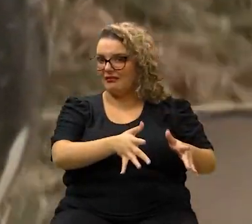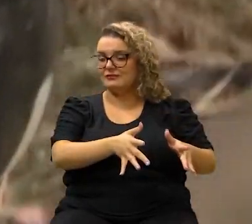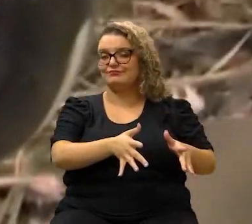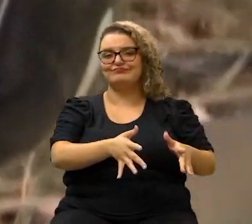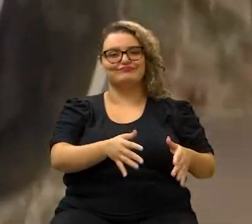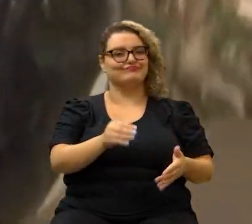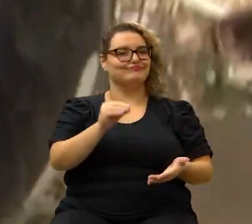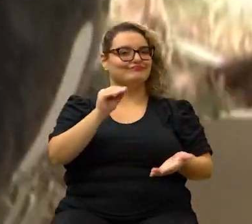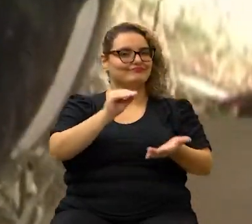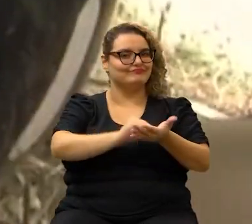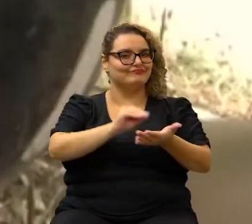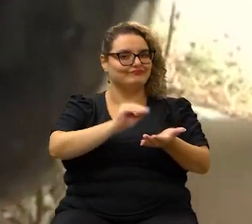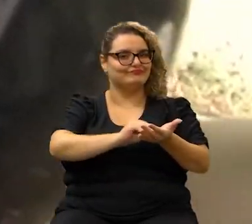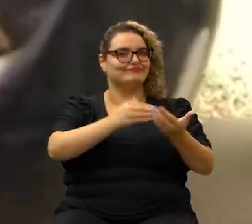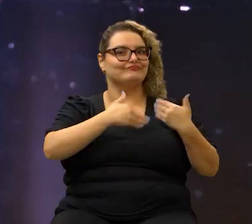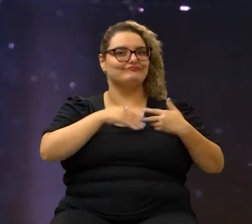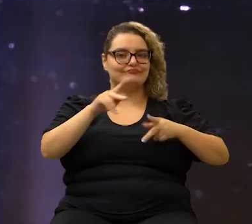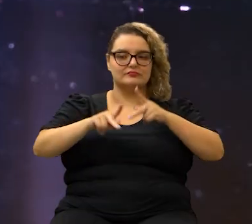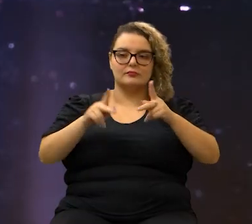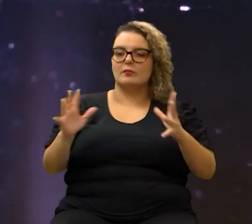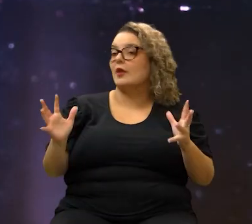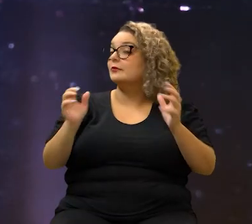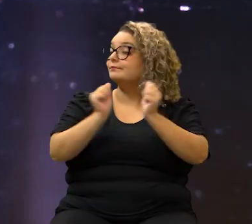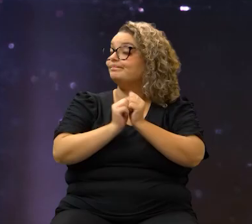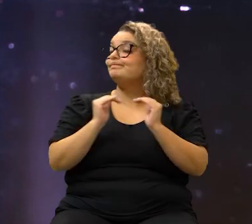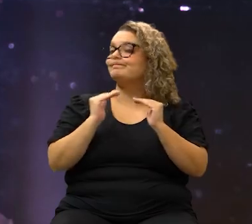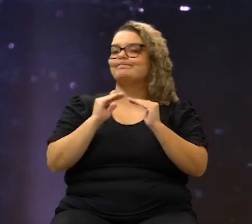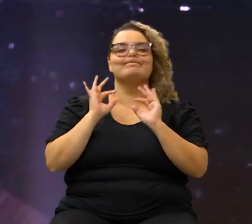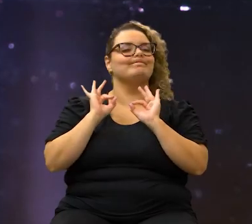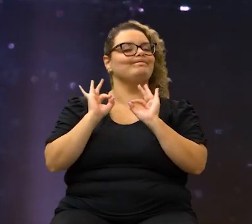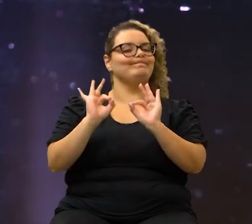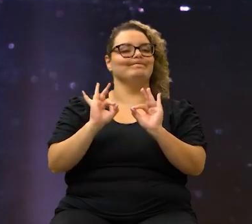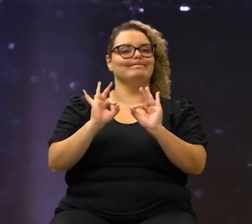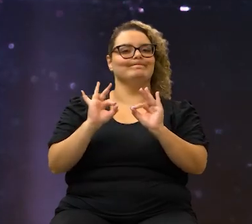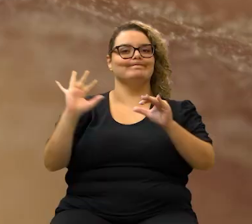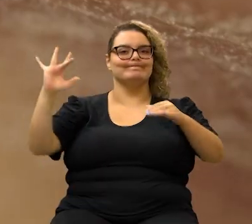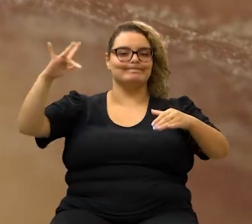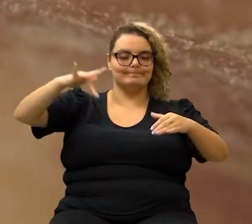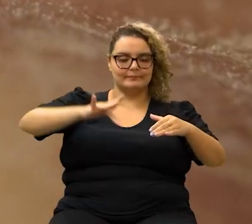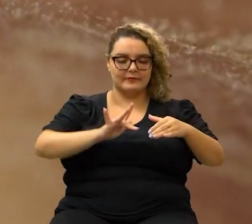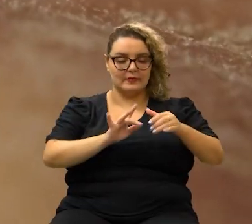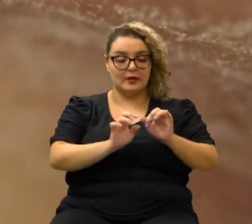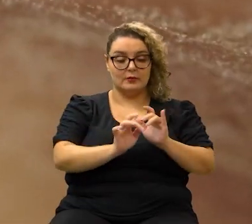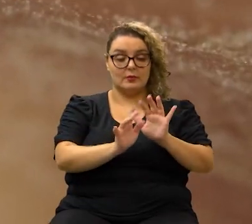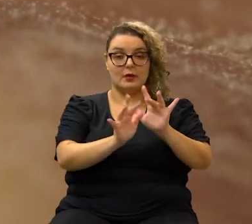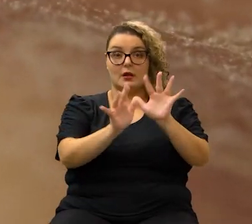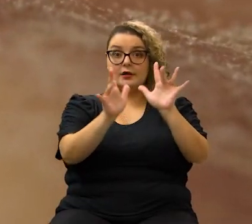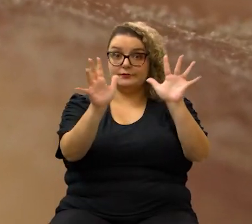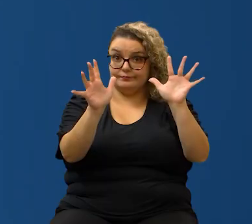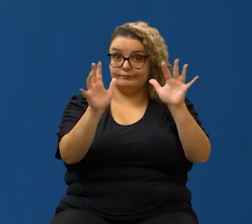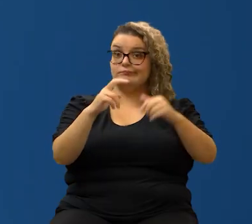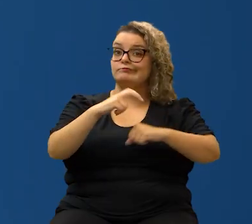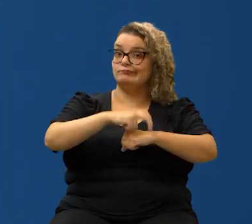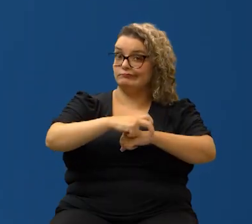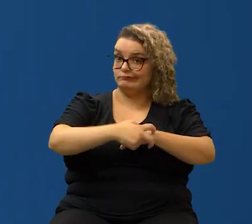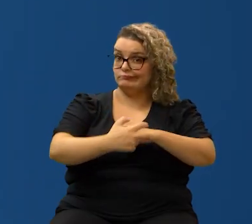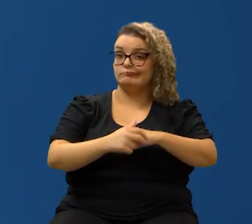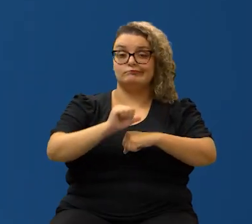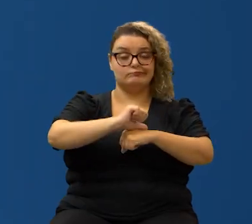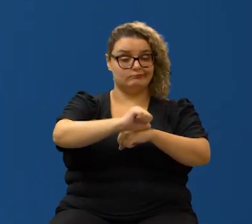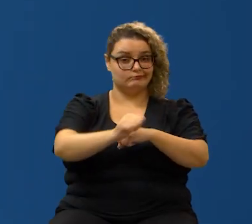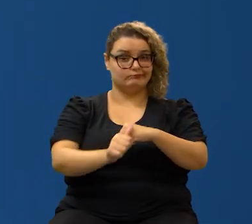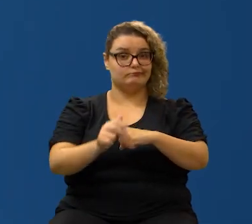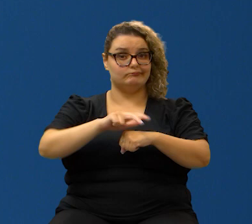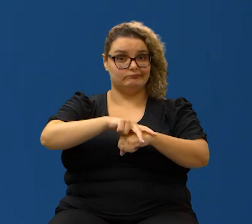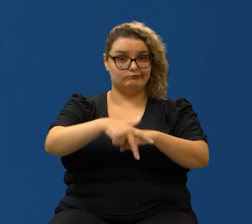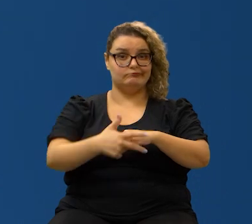descuido irresponsável da população combinação ideal para a proliferação do mosquito eds egipte transmissor da dengue